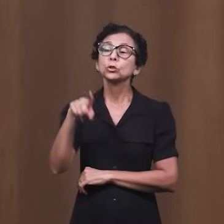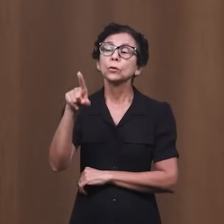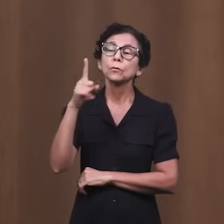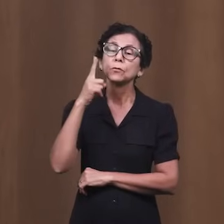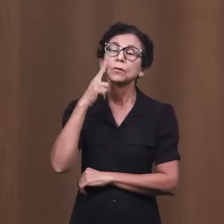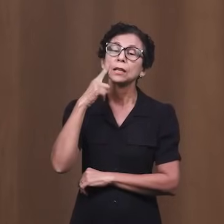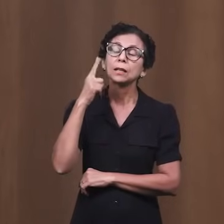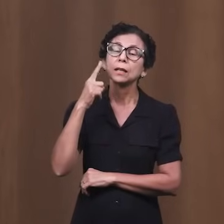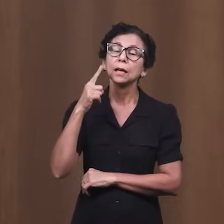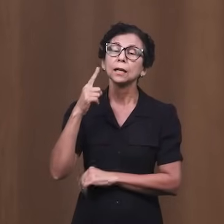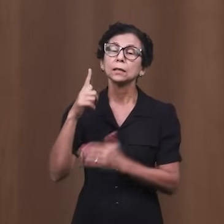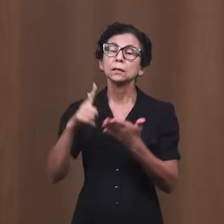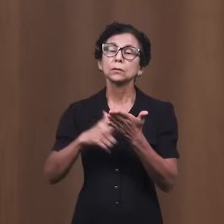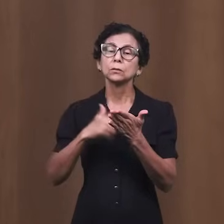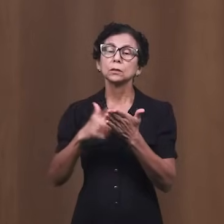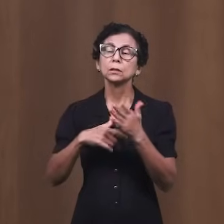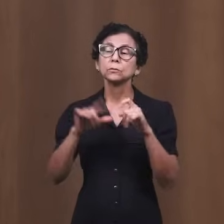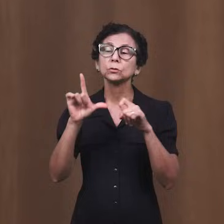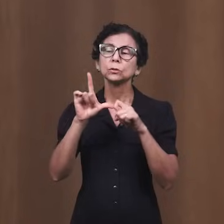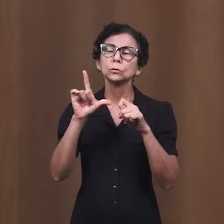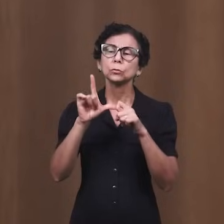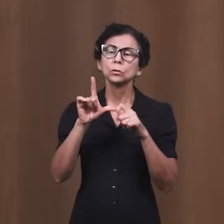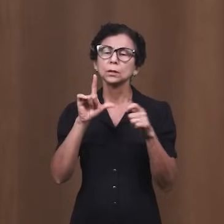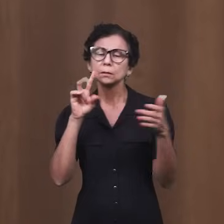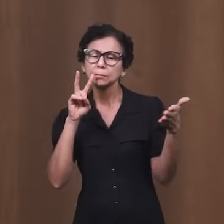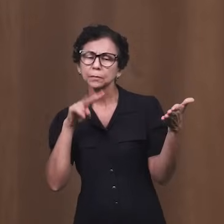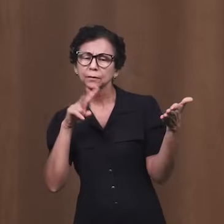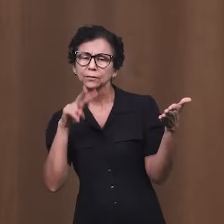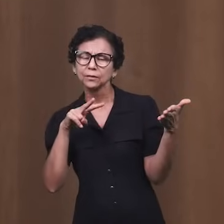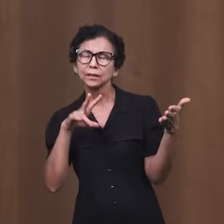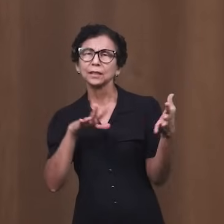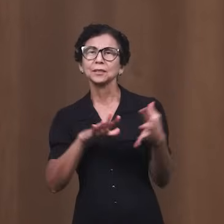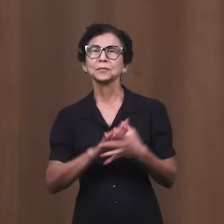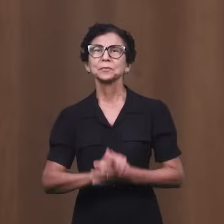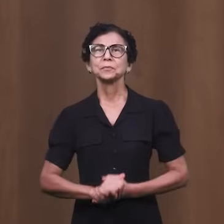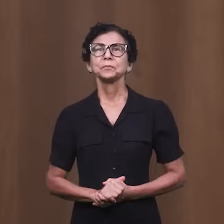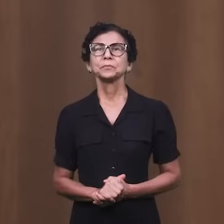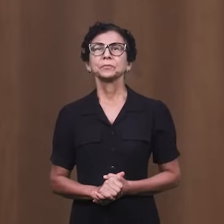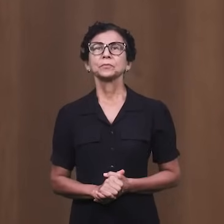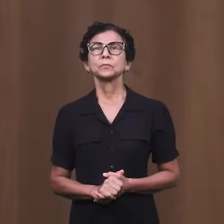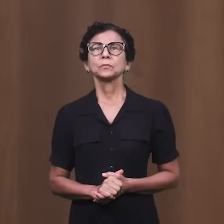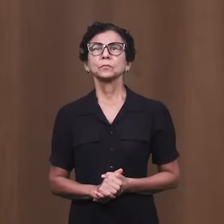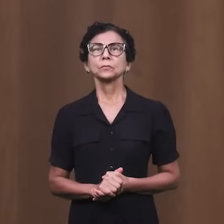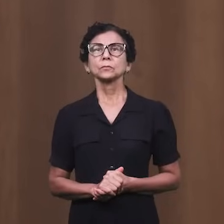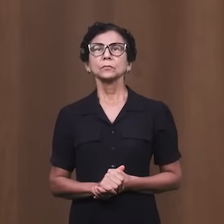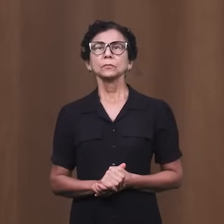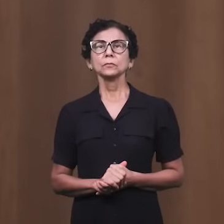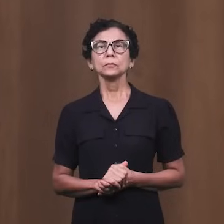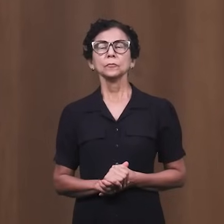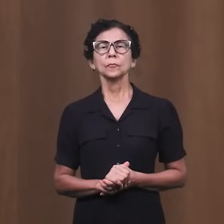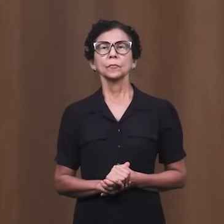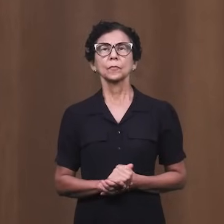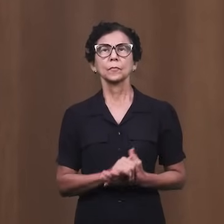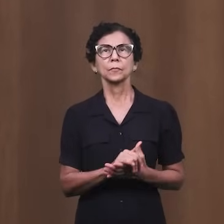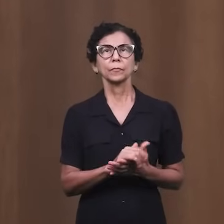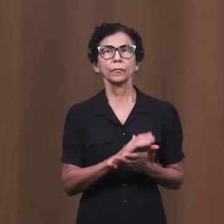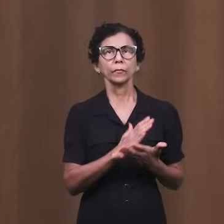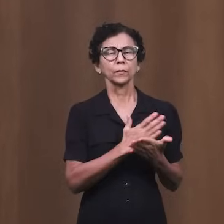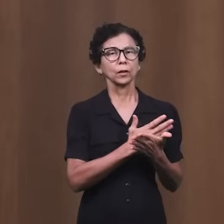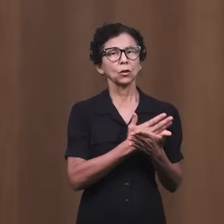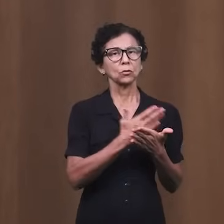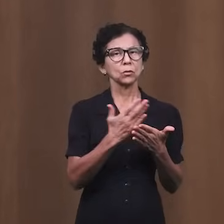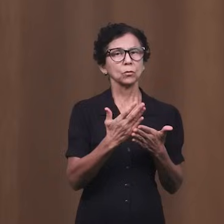consegui ser tão disciplinado para ficar ali então geralmente eu começo uma leitura e essa